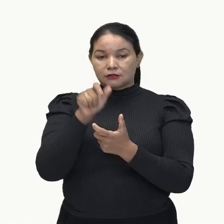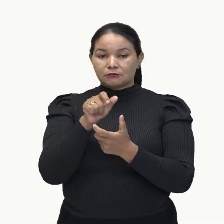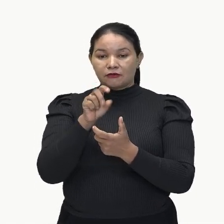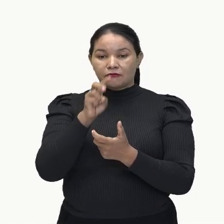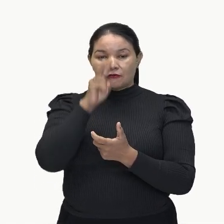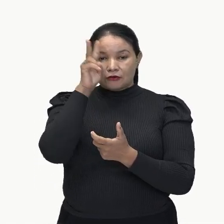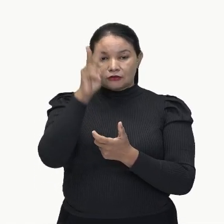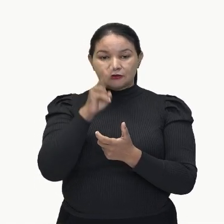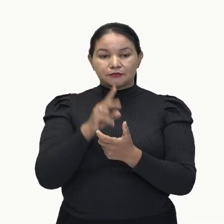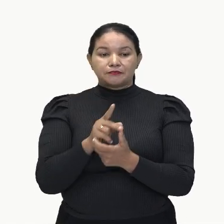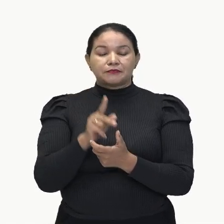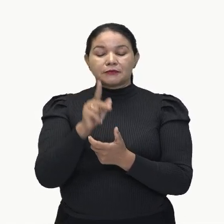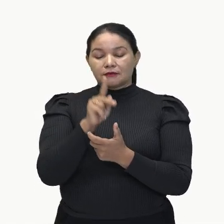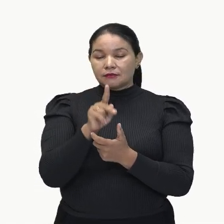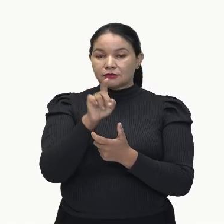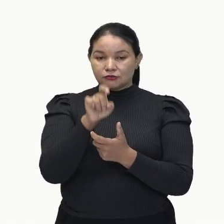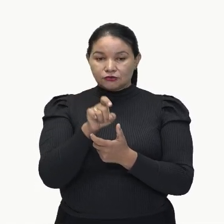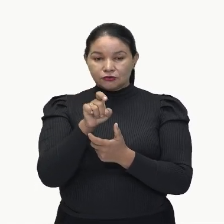silab